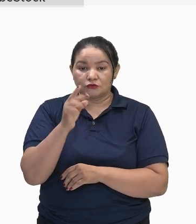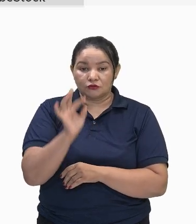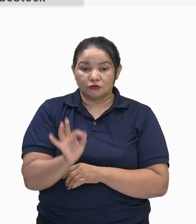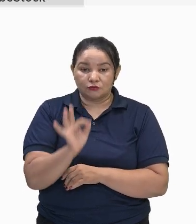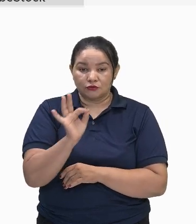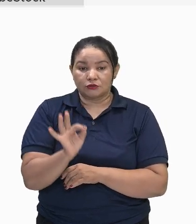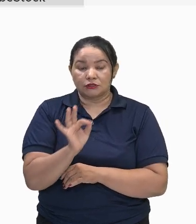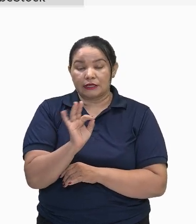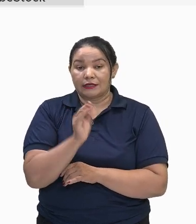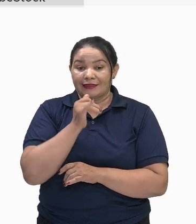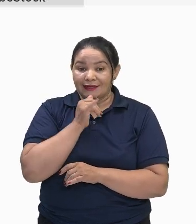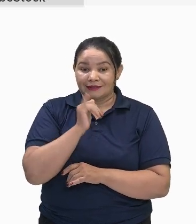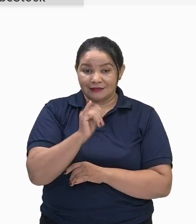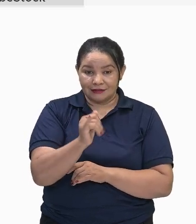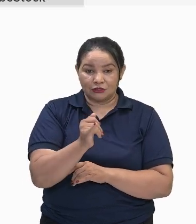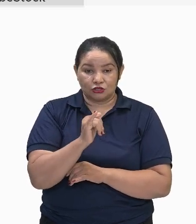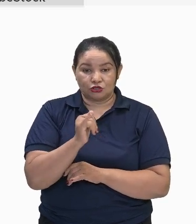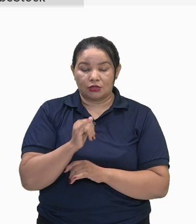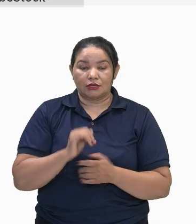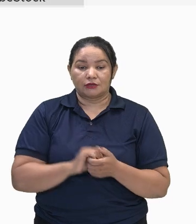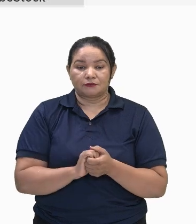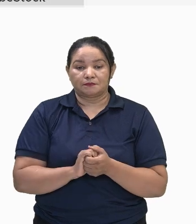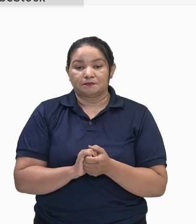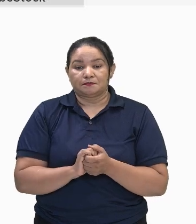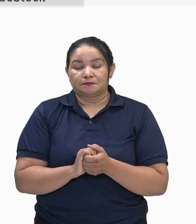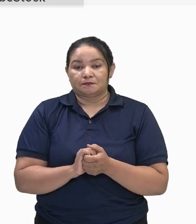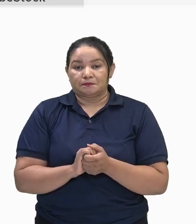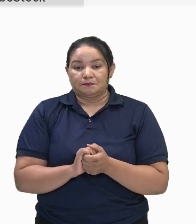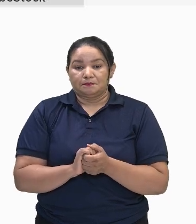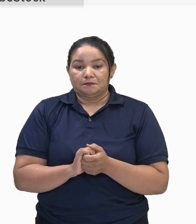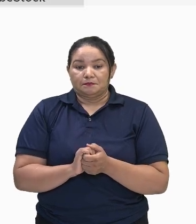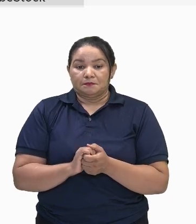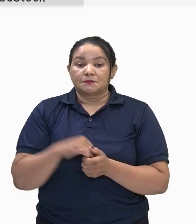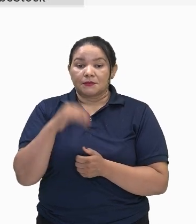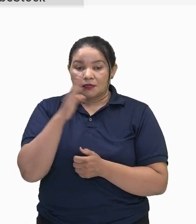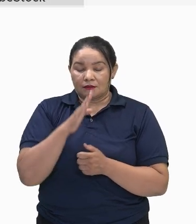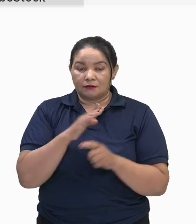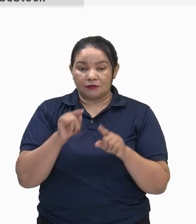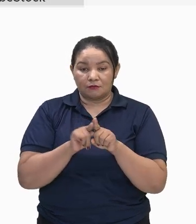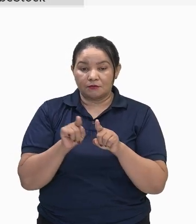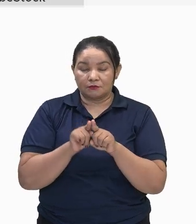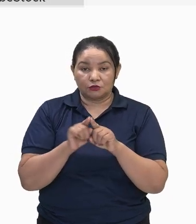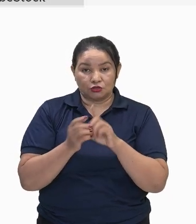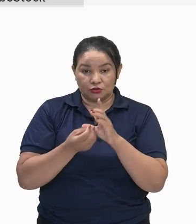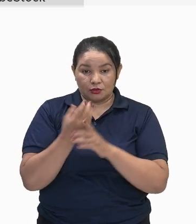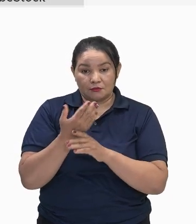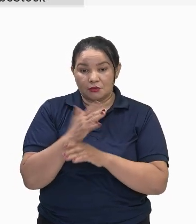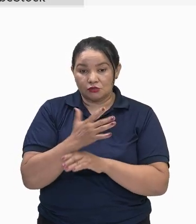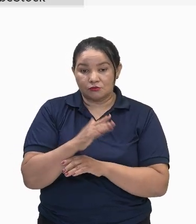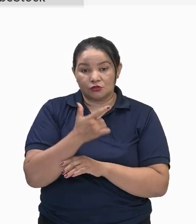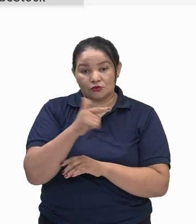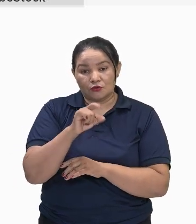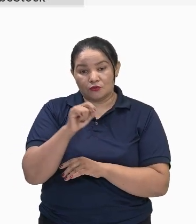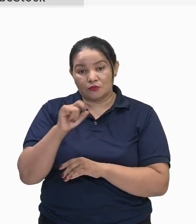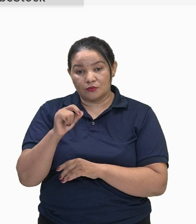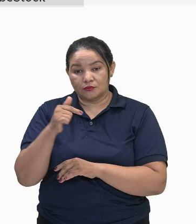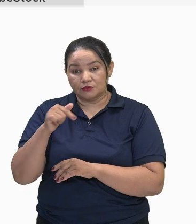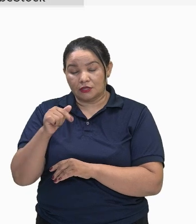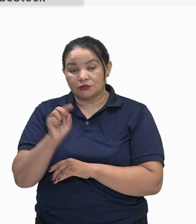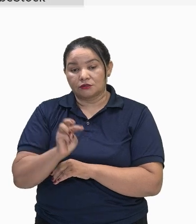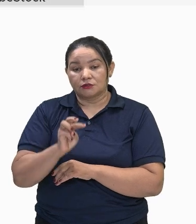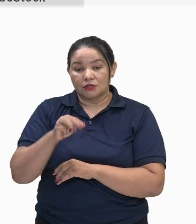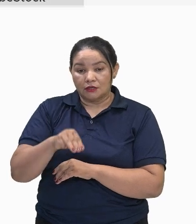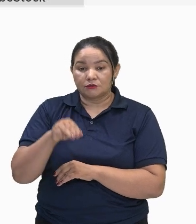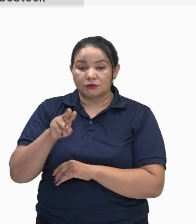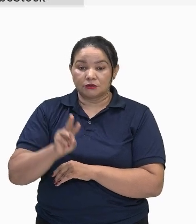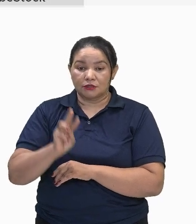1,2% de toda a energia elétrica nacional, gerando cerca de 2.007 megawatts de